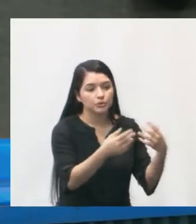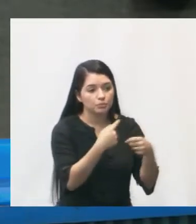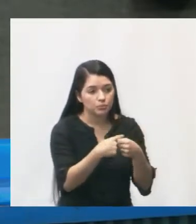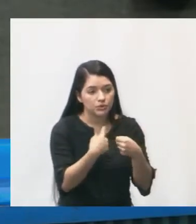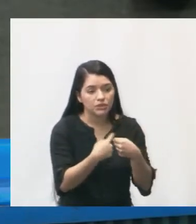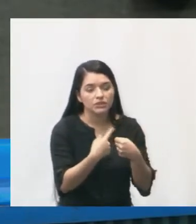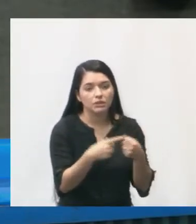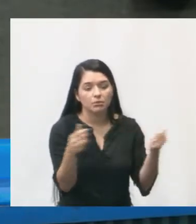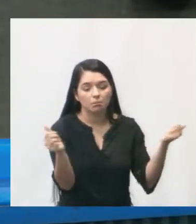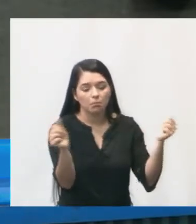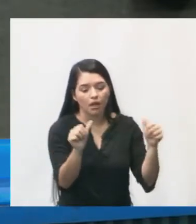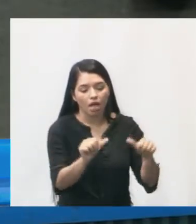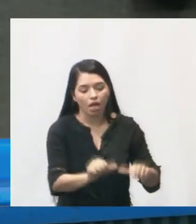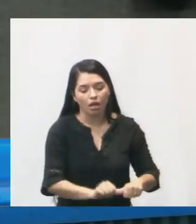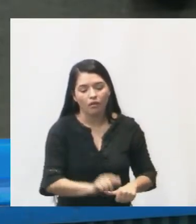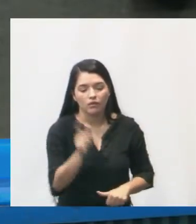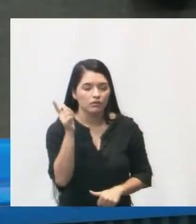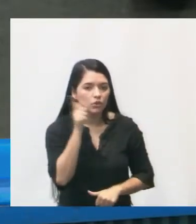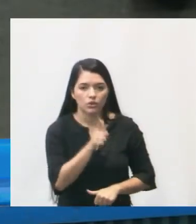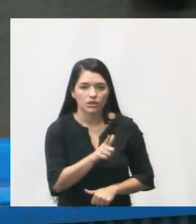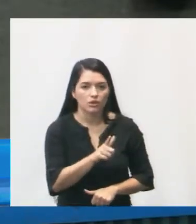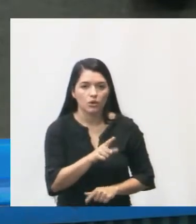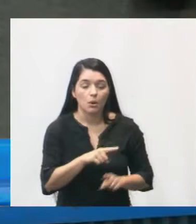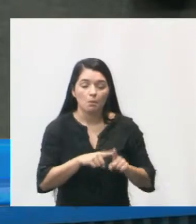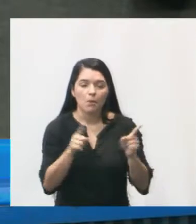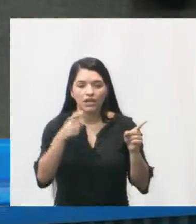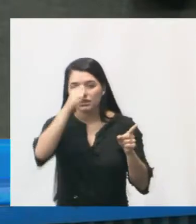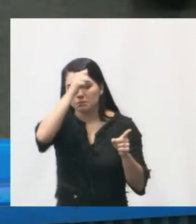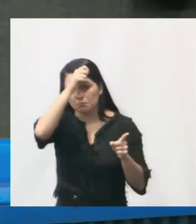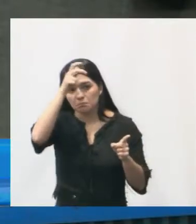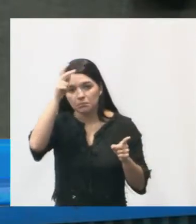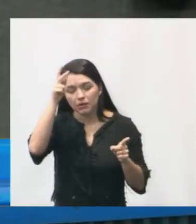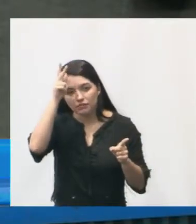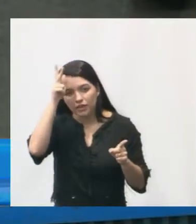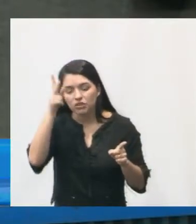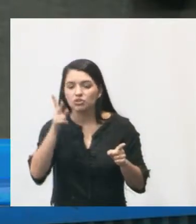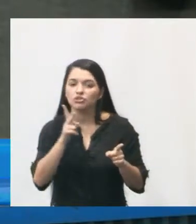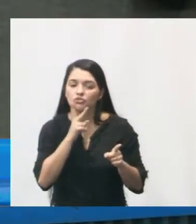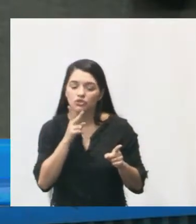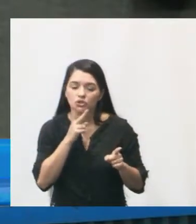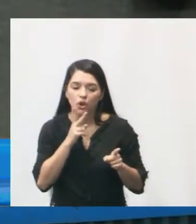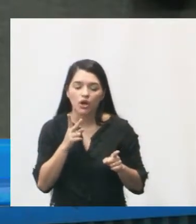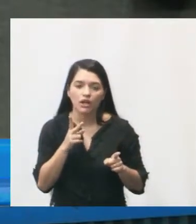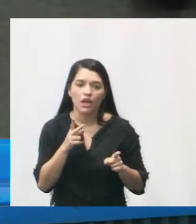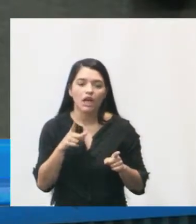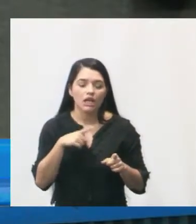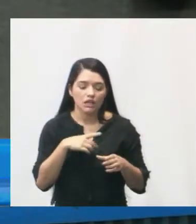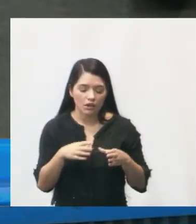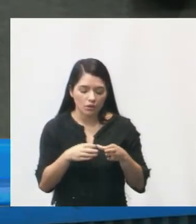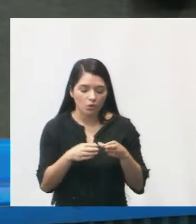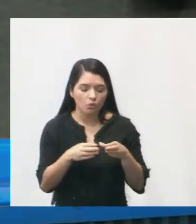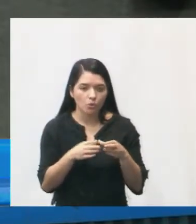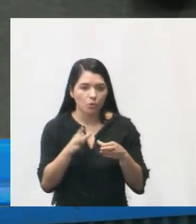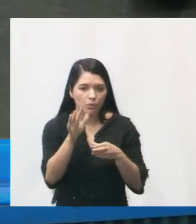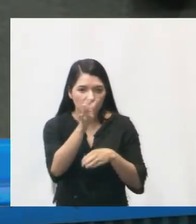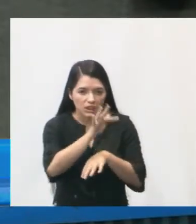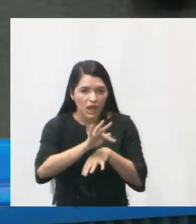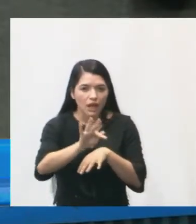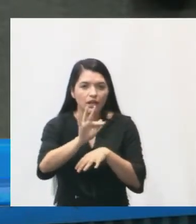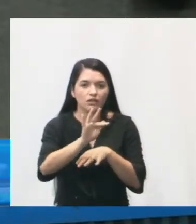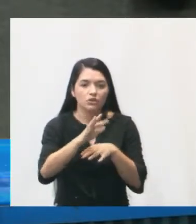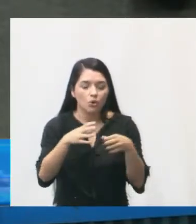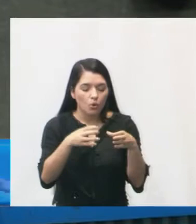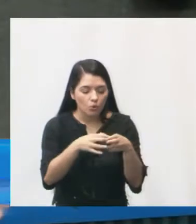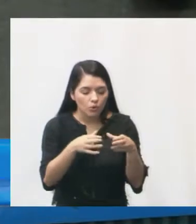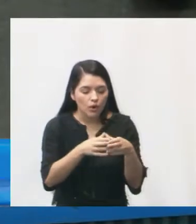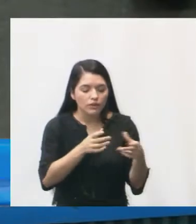Vitória teve um prefeito, teve uma equipe técnica, teve um quadro de